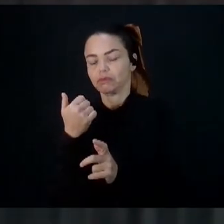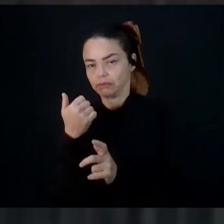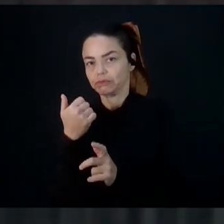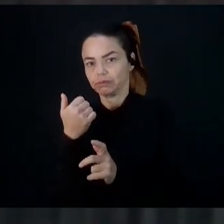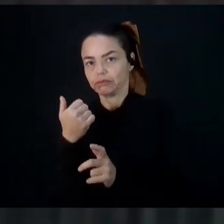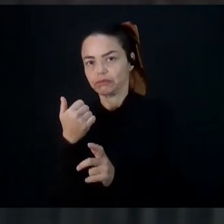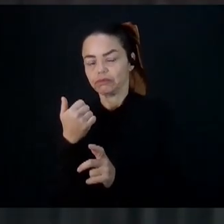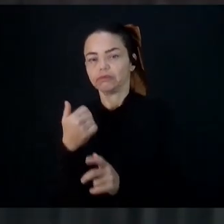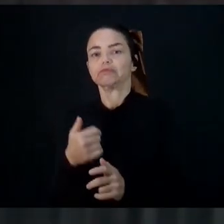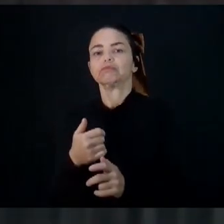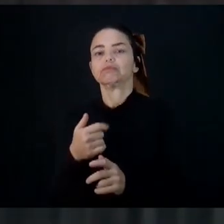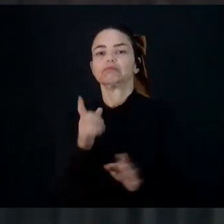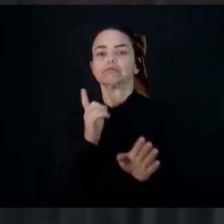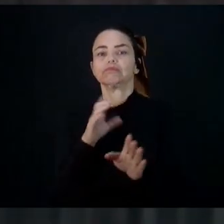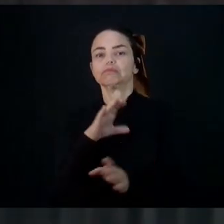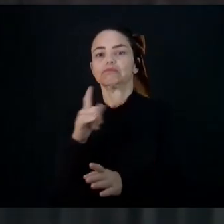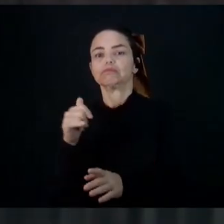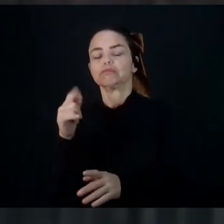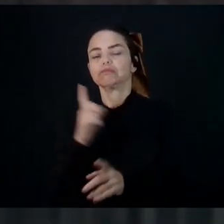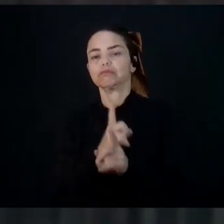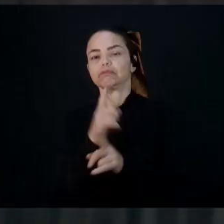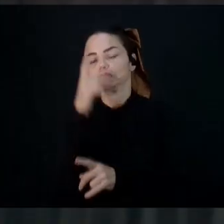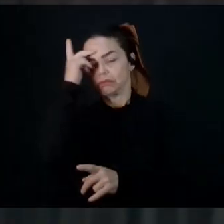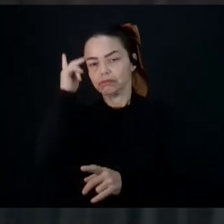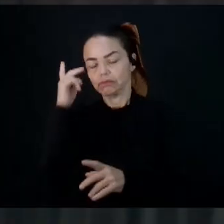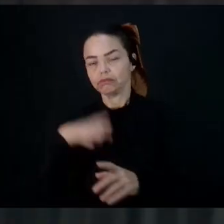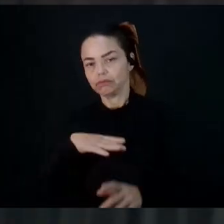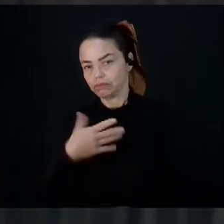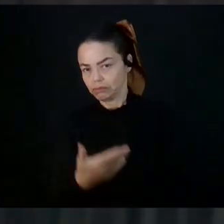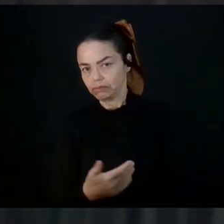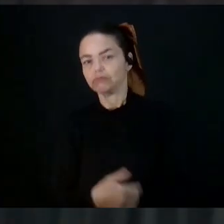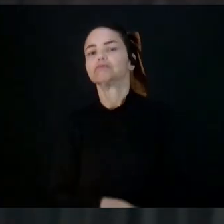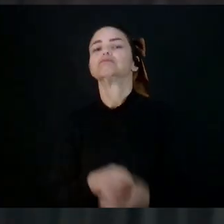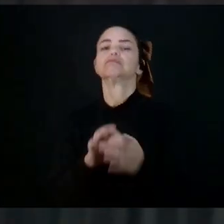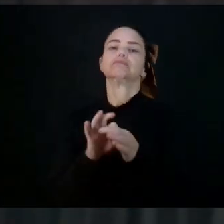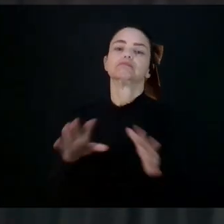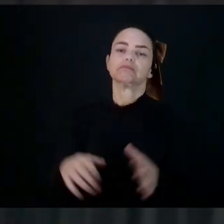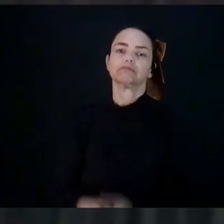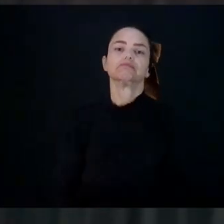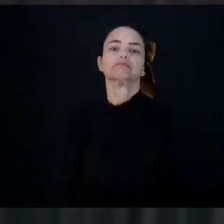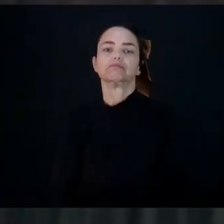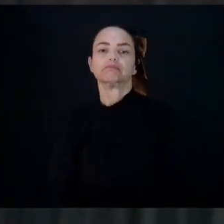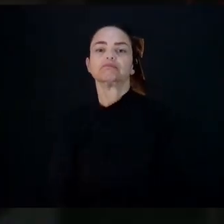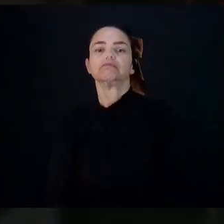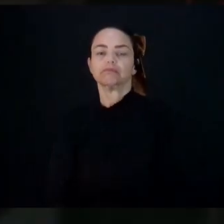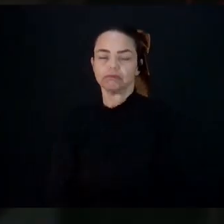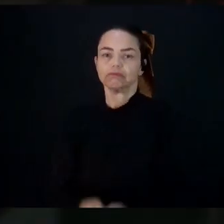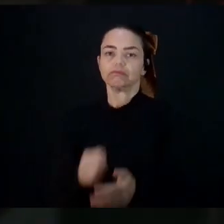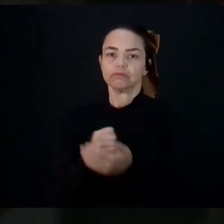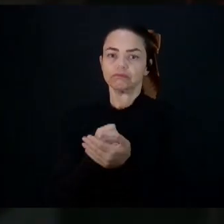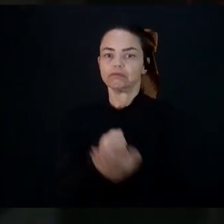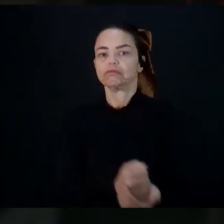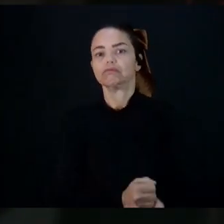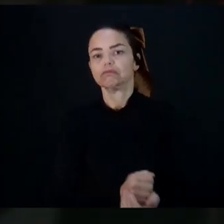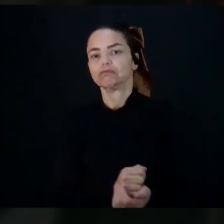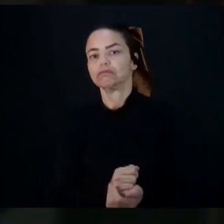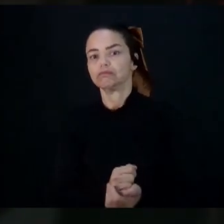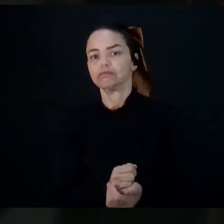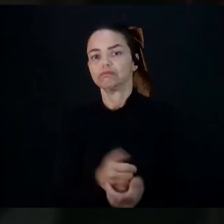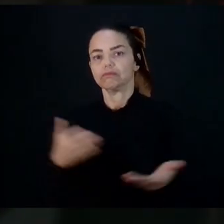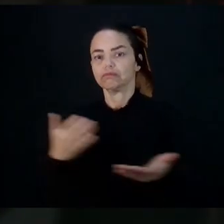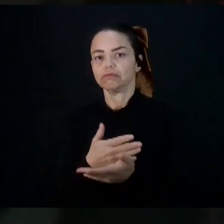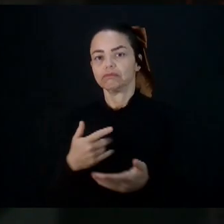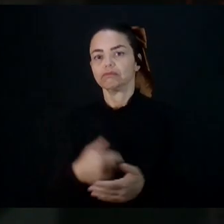claro, encontrar pessoas dispostas, disponíveis para ajudar. Muito bem. Agora, diante